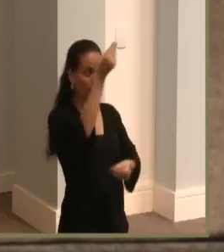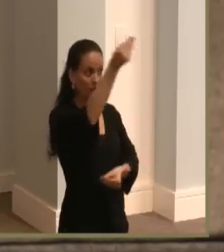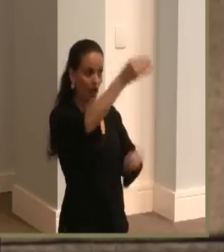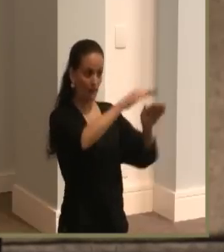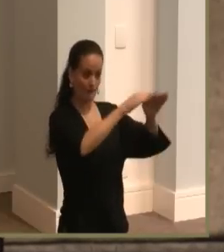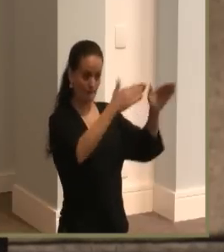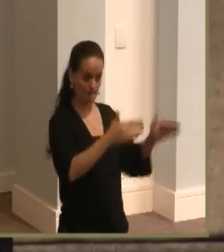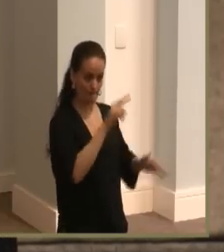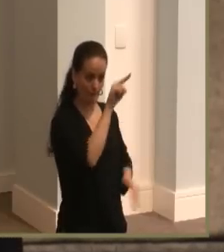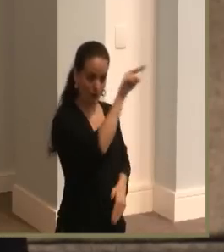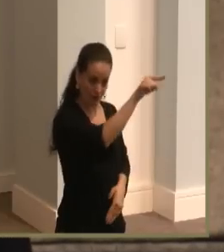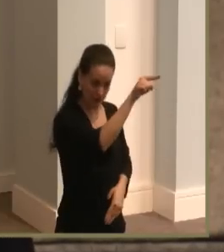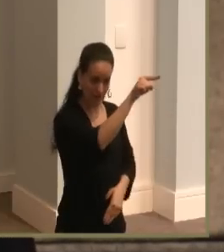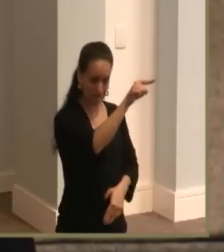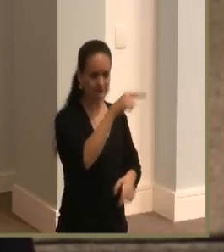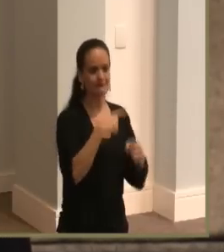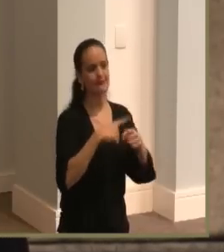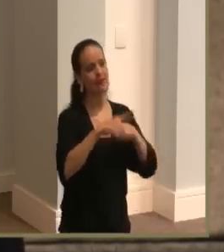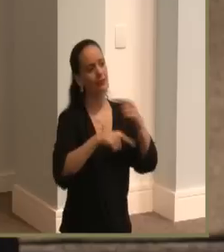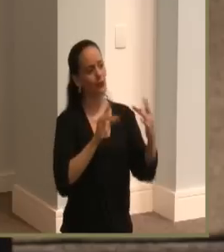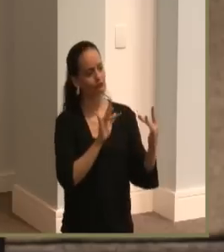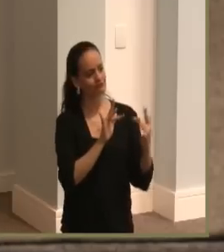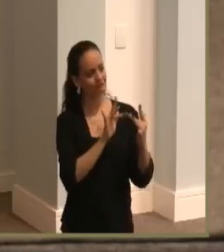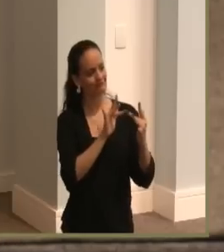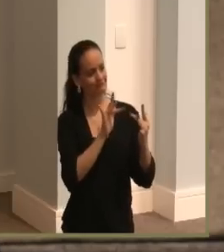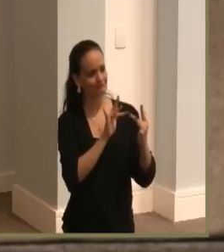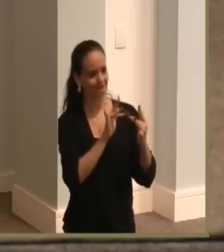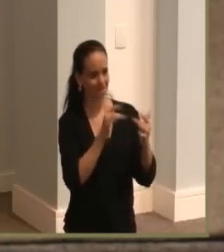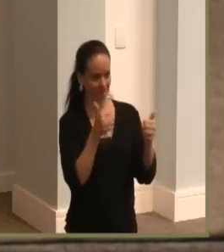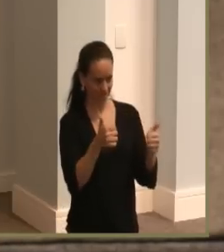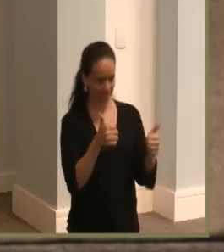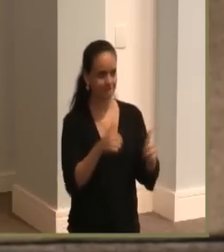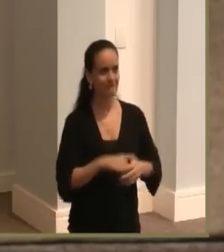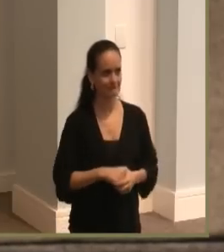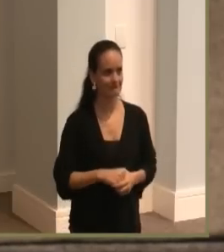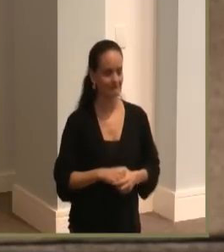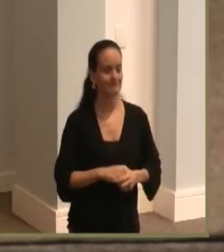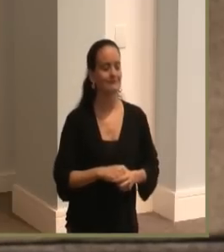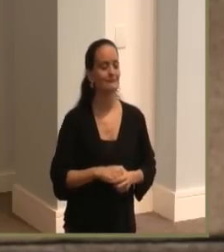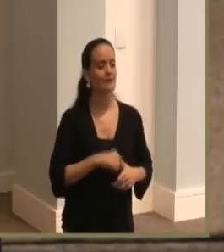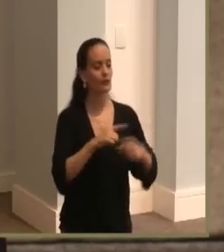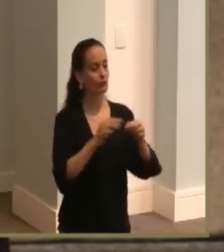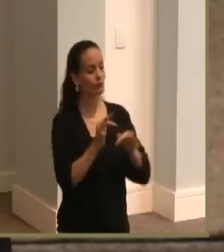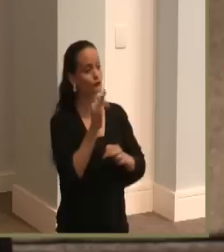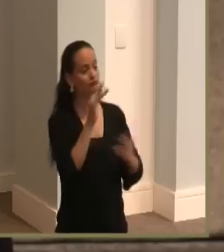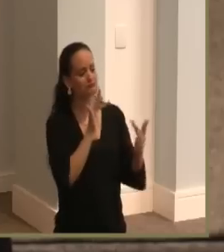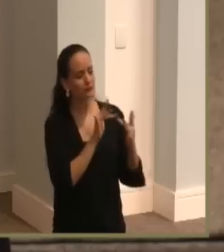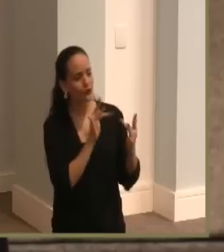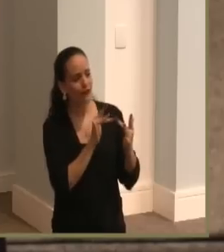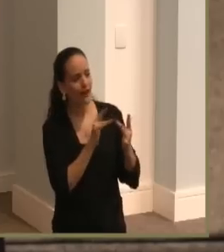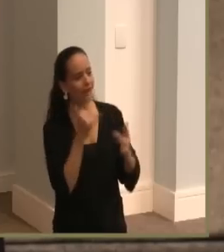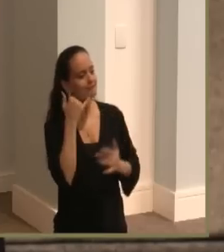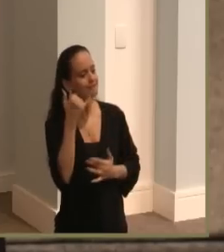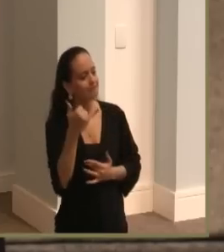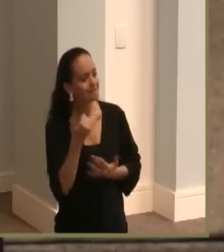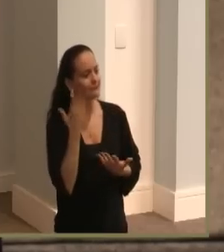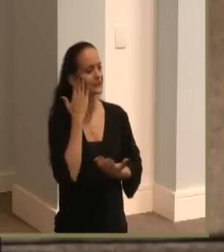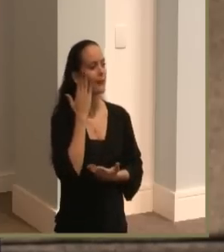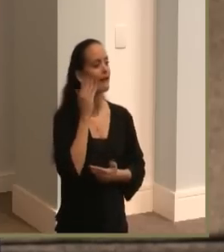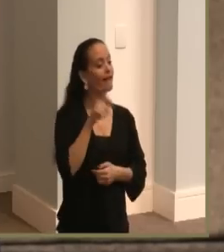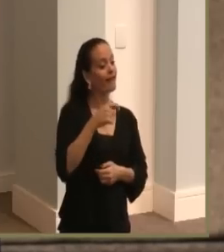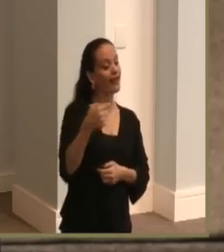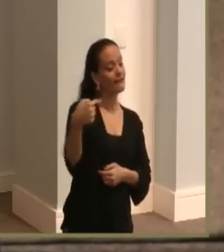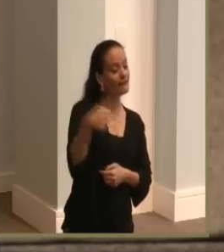final do culto entregue no balcão da recepção. Essa é uma forma de mantermos contato, sabermos quem nos visitou.